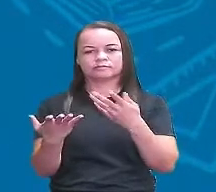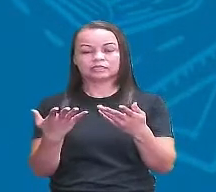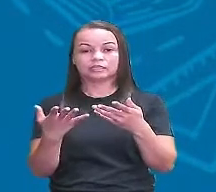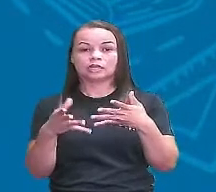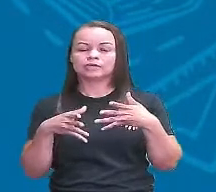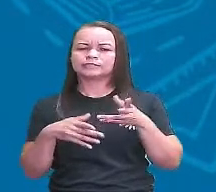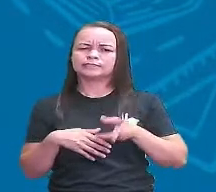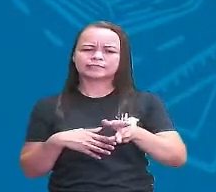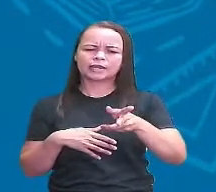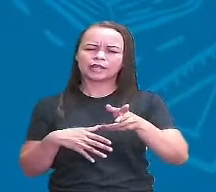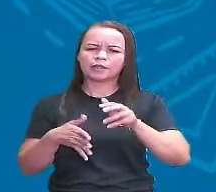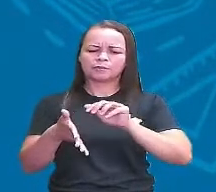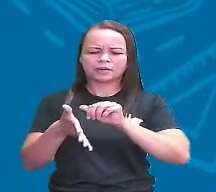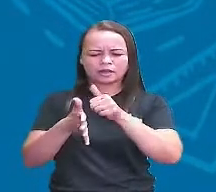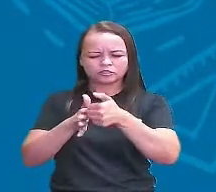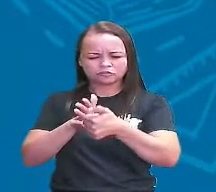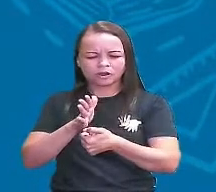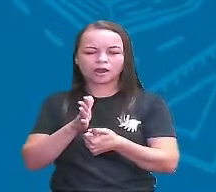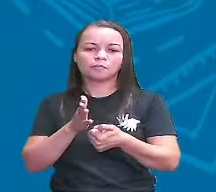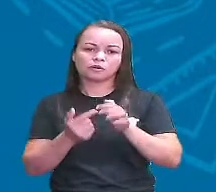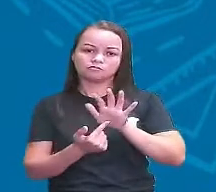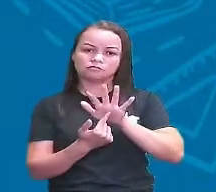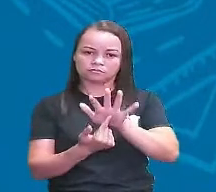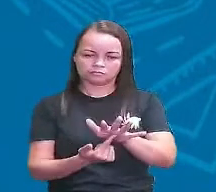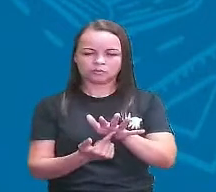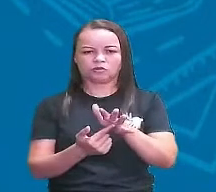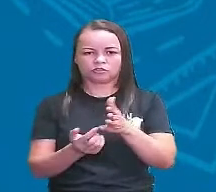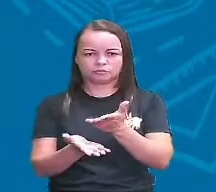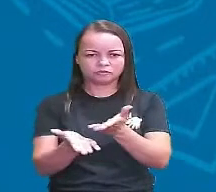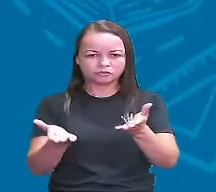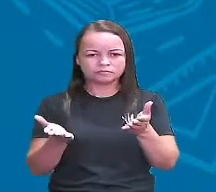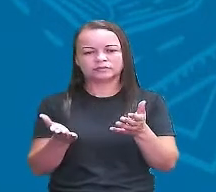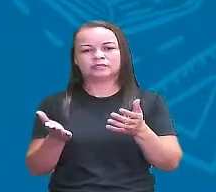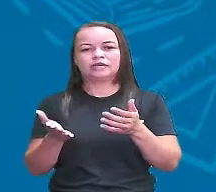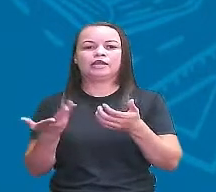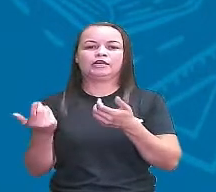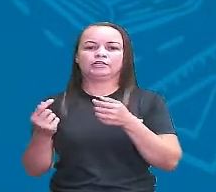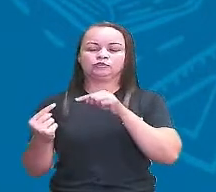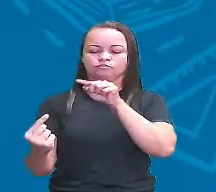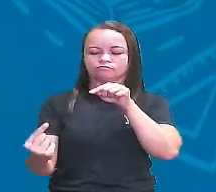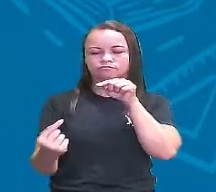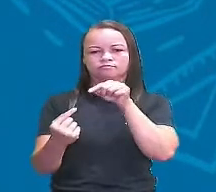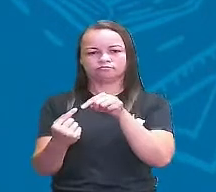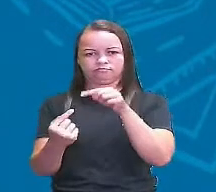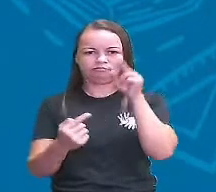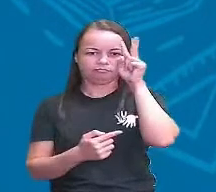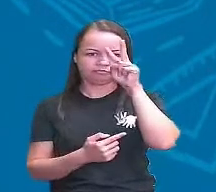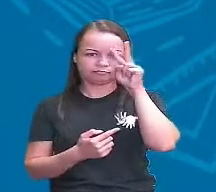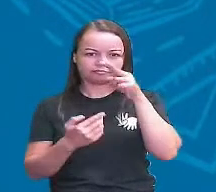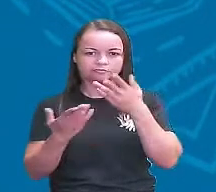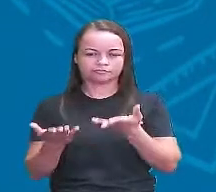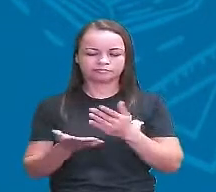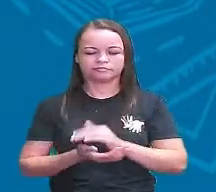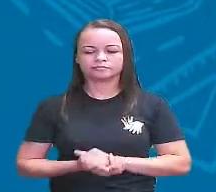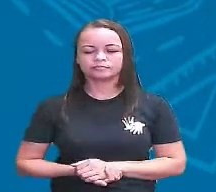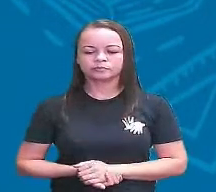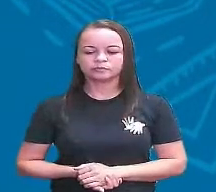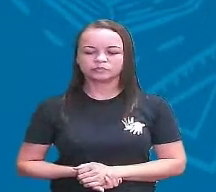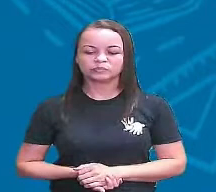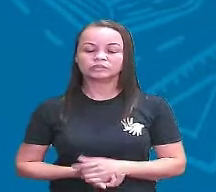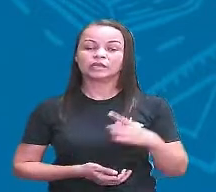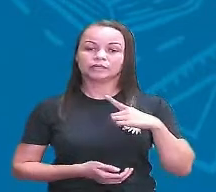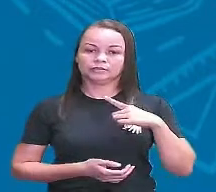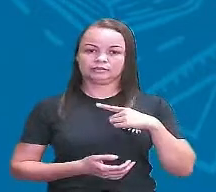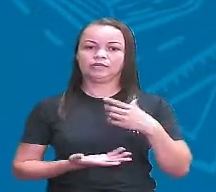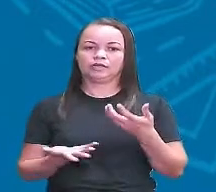vai sempre trazer para vocês uma moral da história, ok? Temos aqui essa